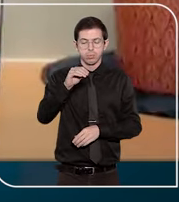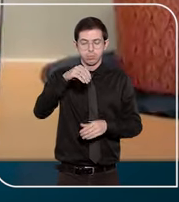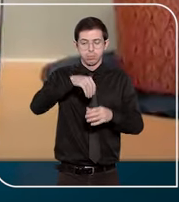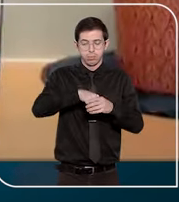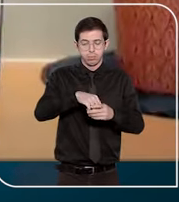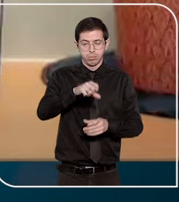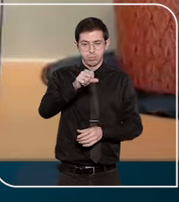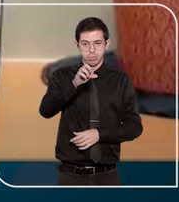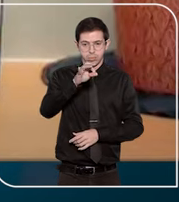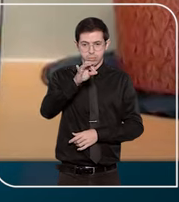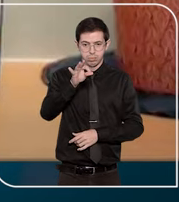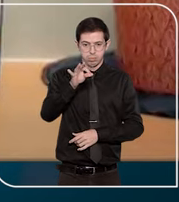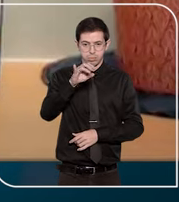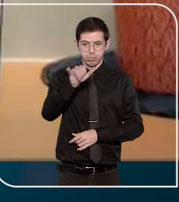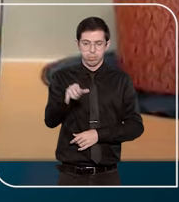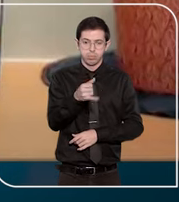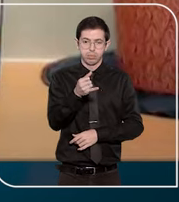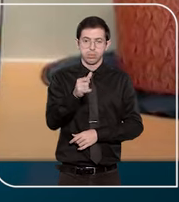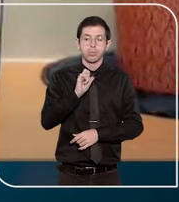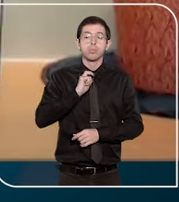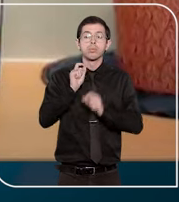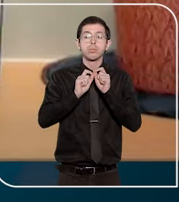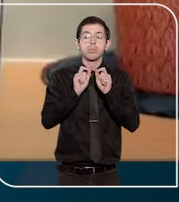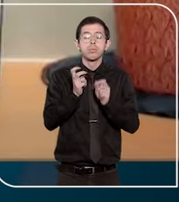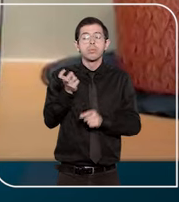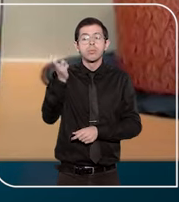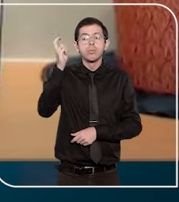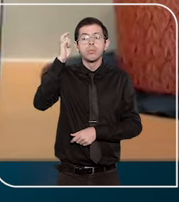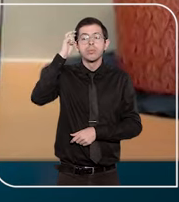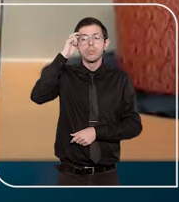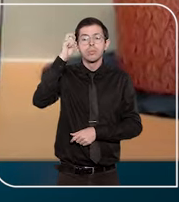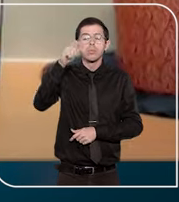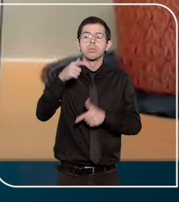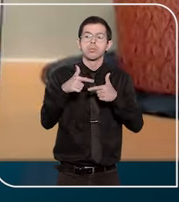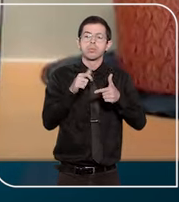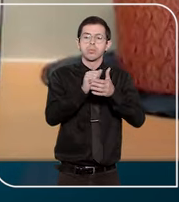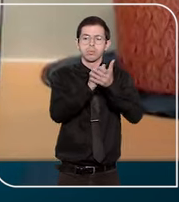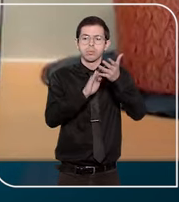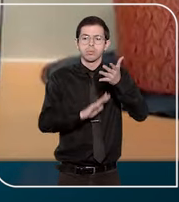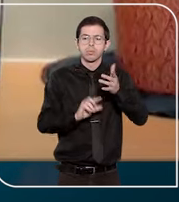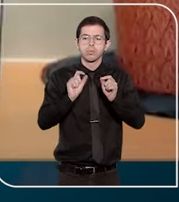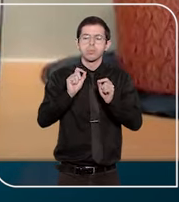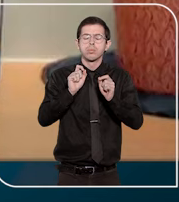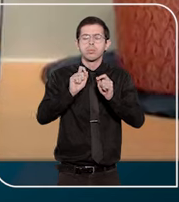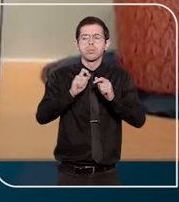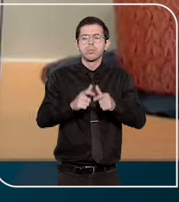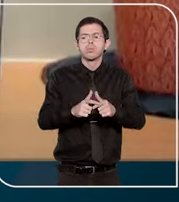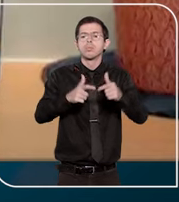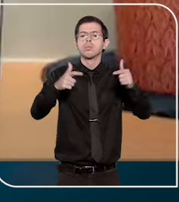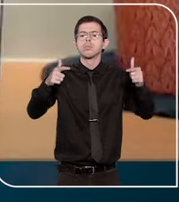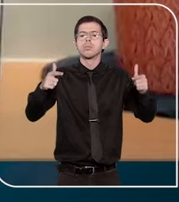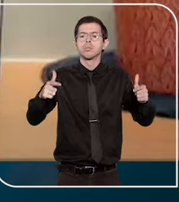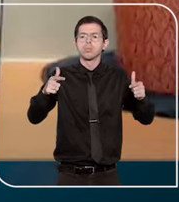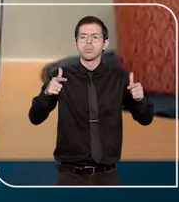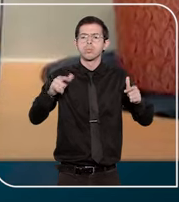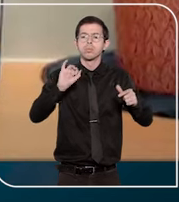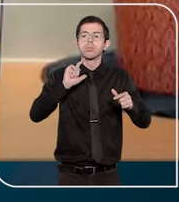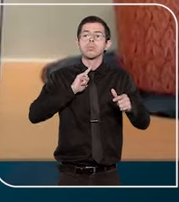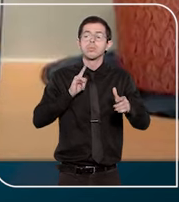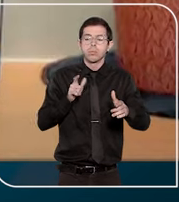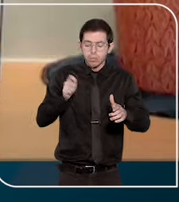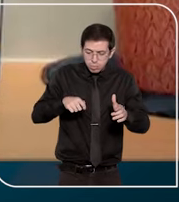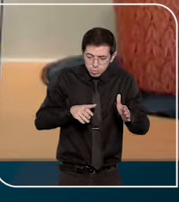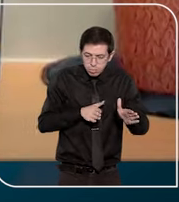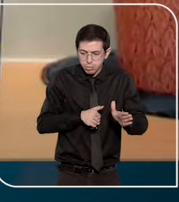STJ, com um conceito, essa atividade, um pouco mais amplo, que é o da viabilidade